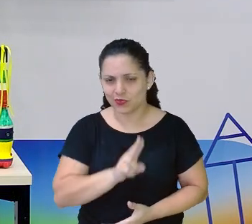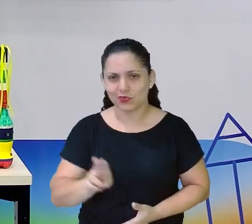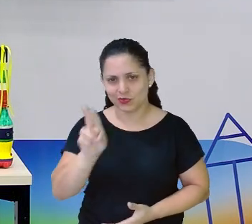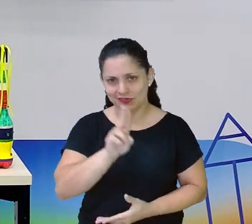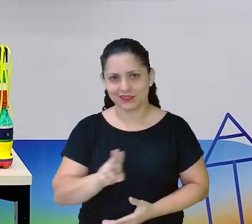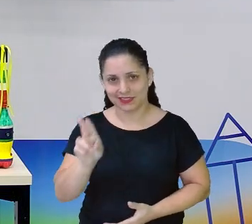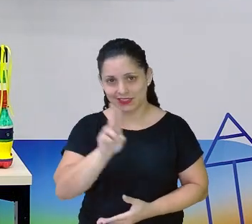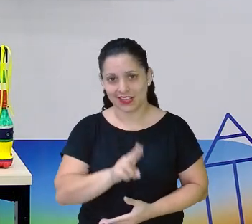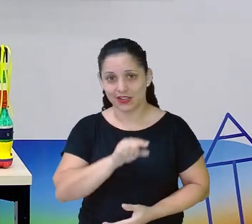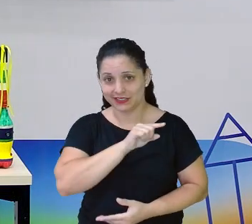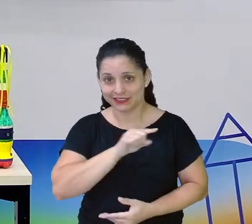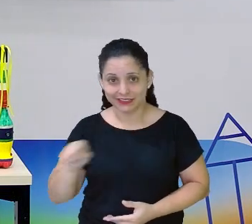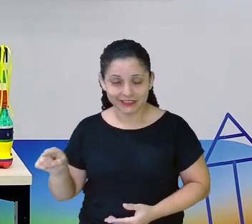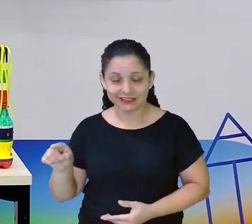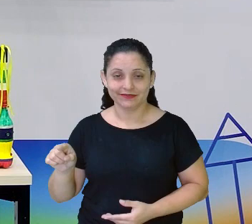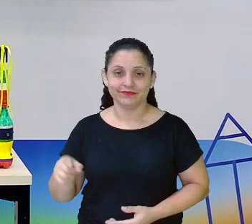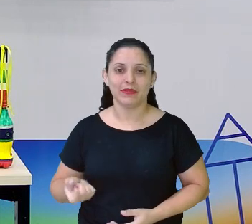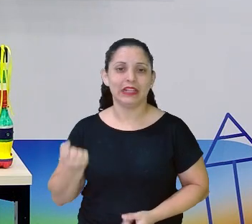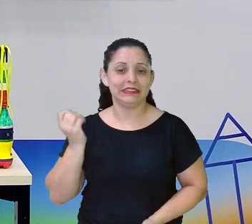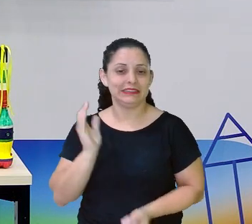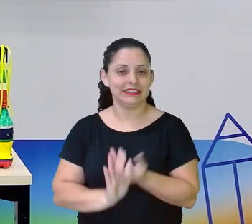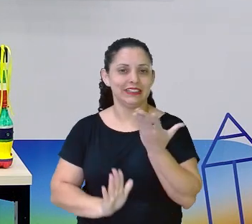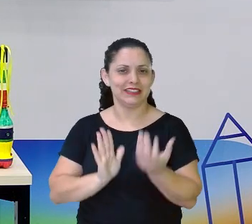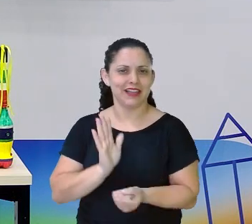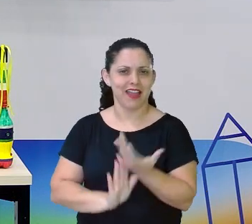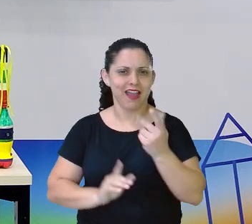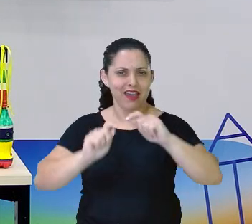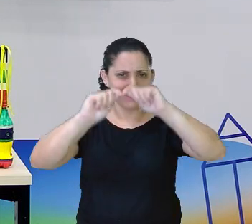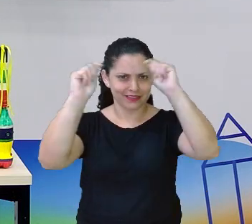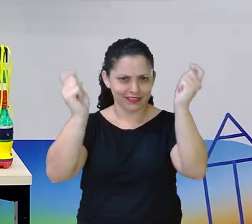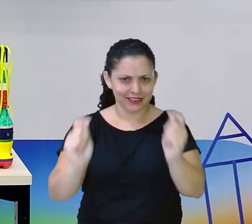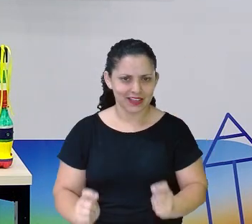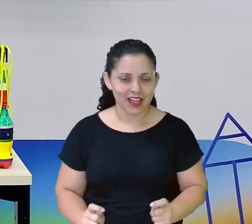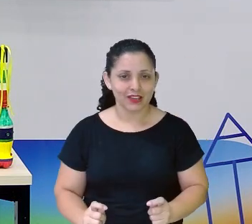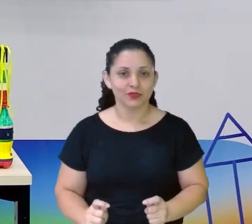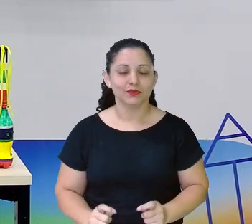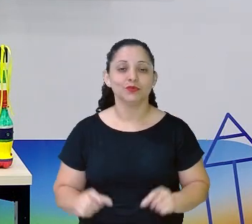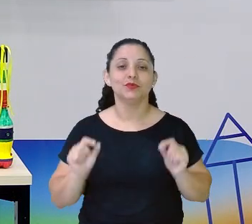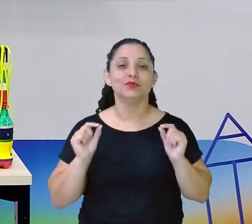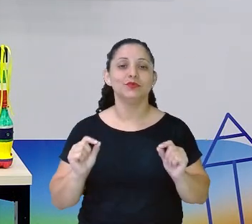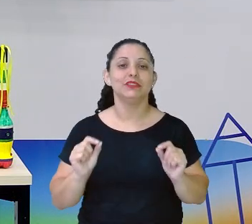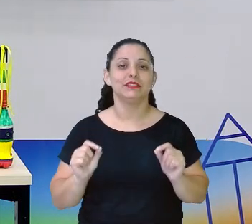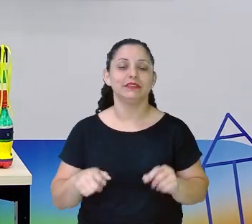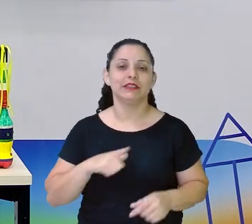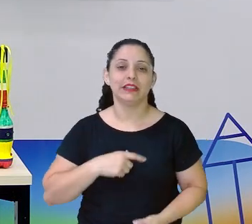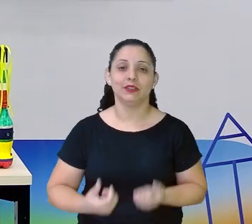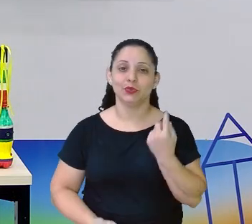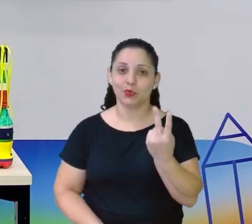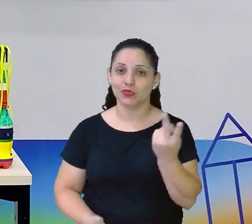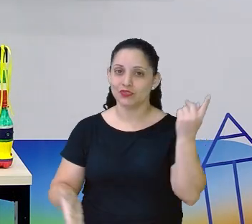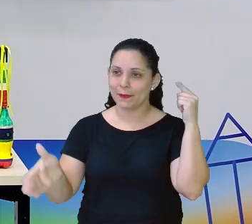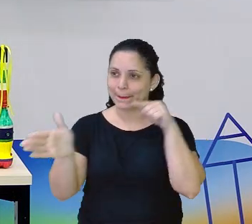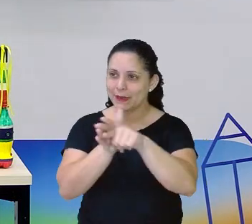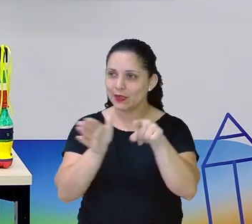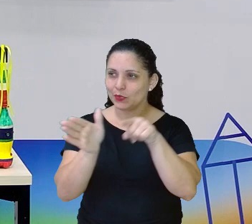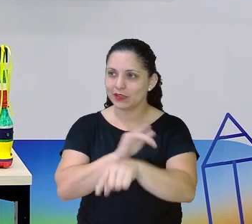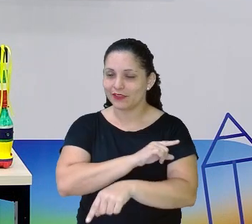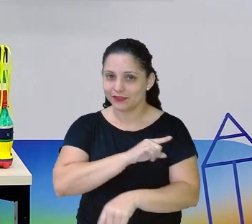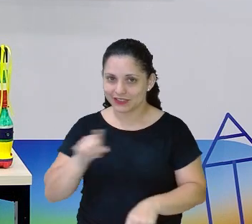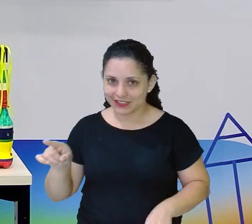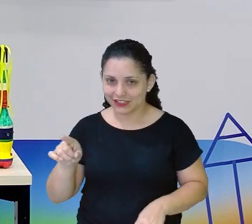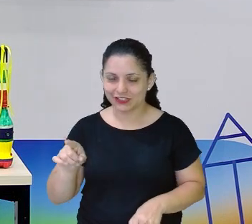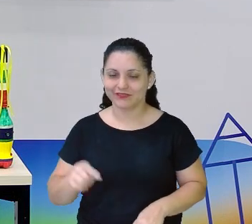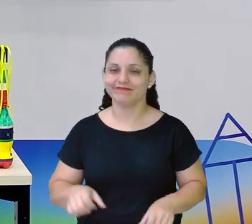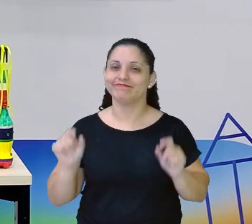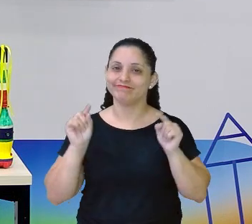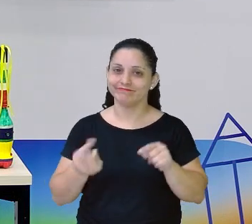coisa aí no dia de vocês para construir, fazer um artesanato, fazer um instrumento? Tem duas perguntinhas aqui para vocês aí, que eu vou deixar para